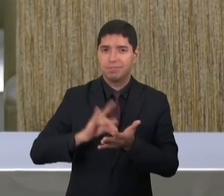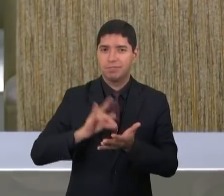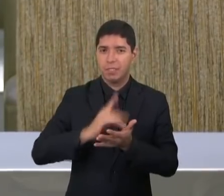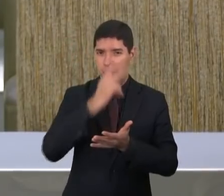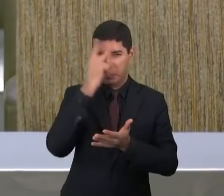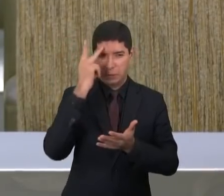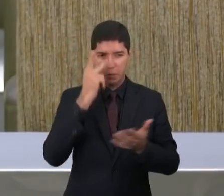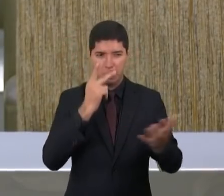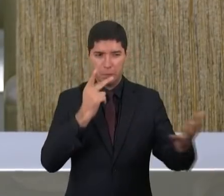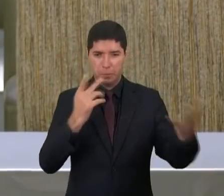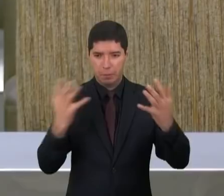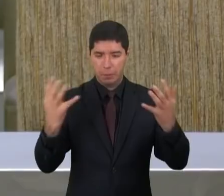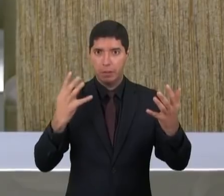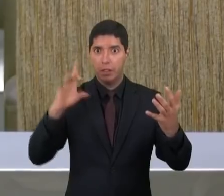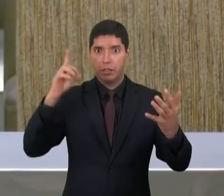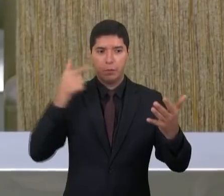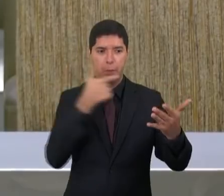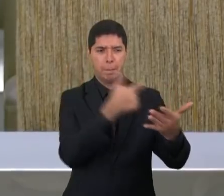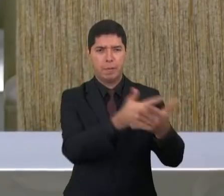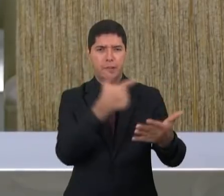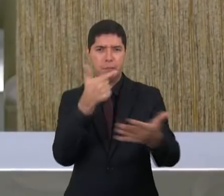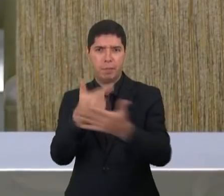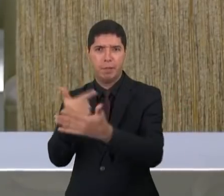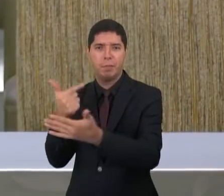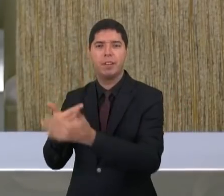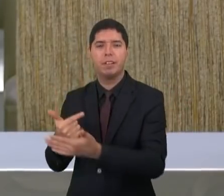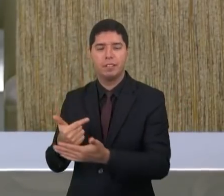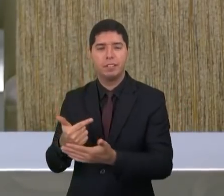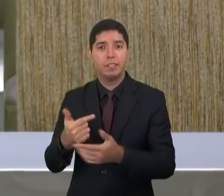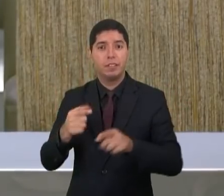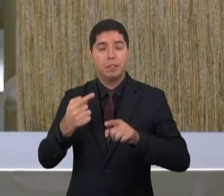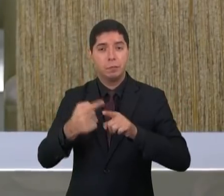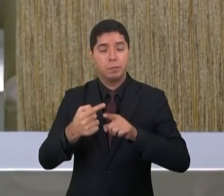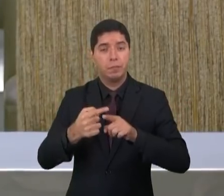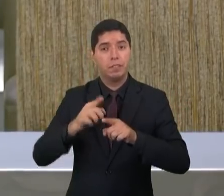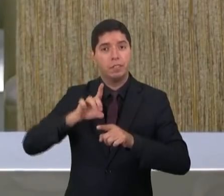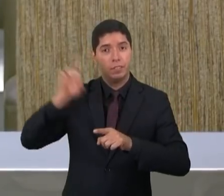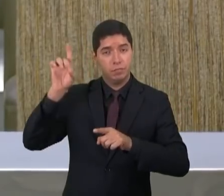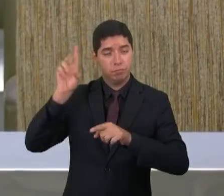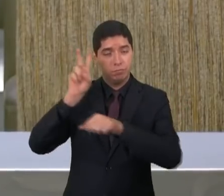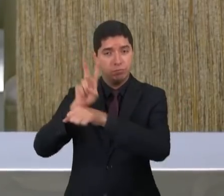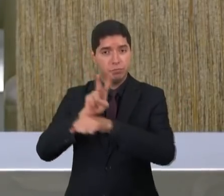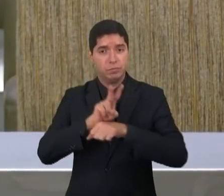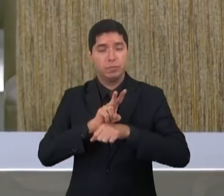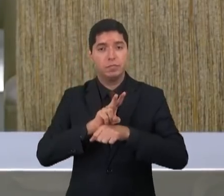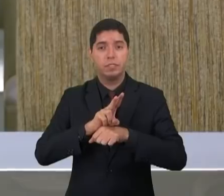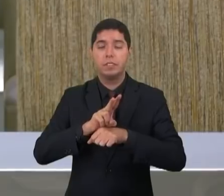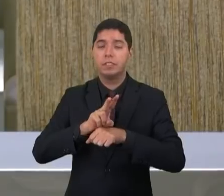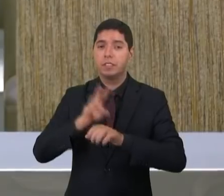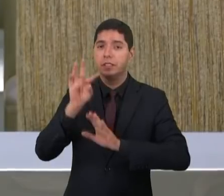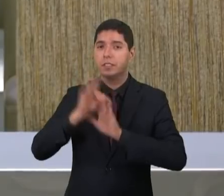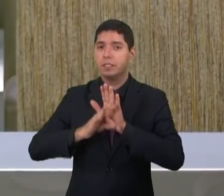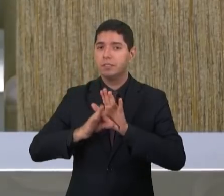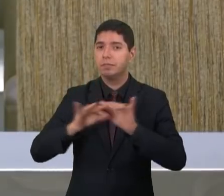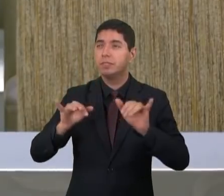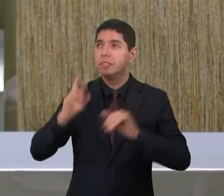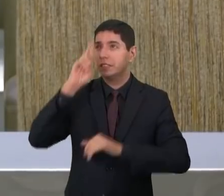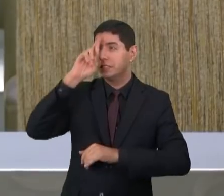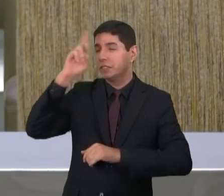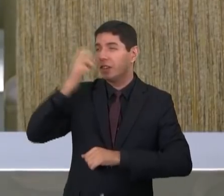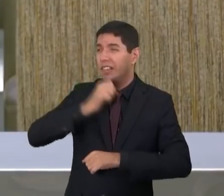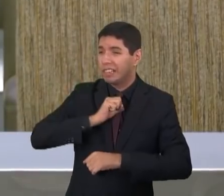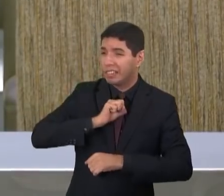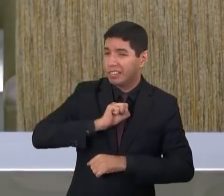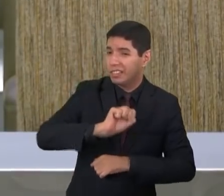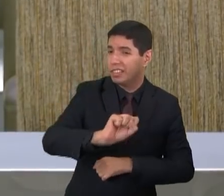nós. Diz aqui: livra-me, meu Deus, dos meus inimigos, defende-me daqueles que